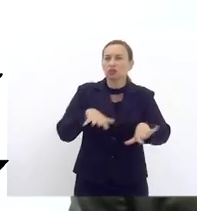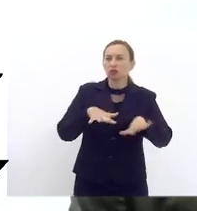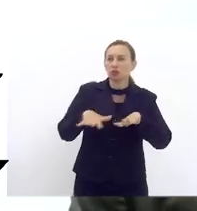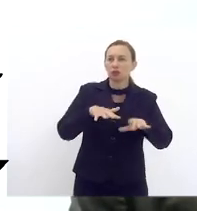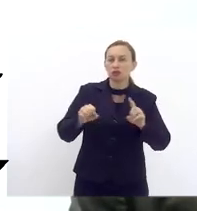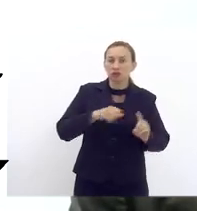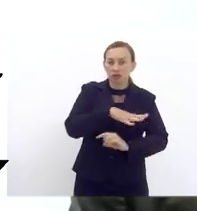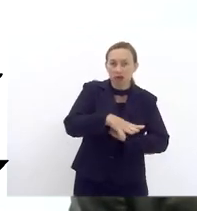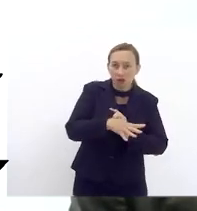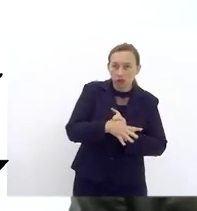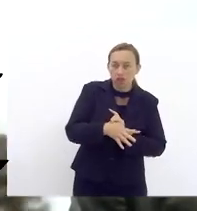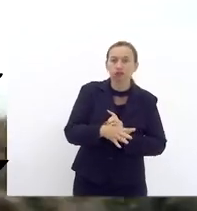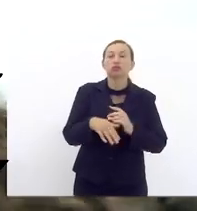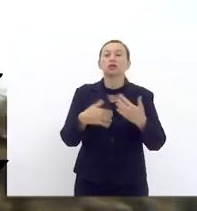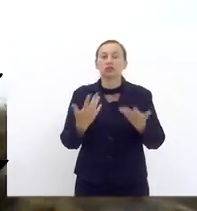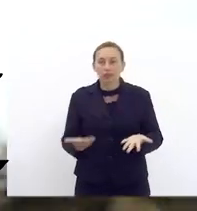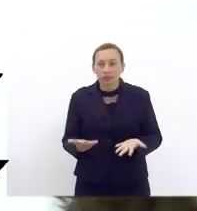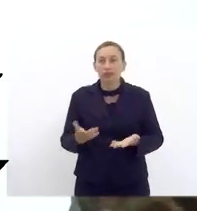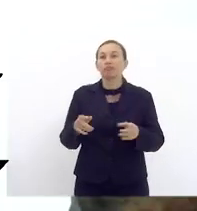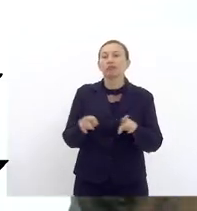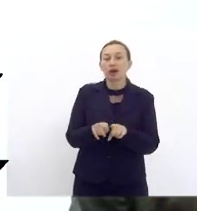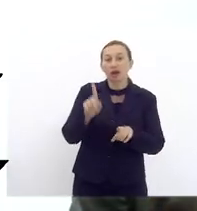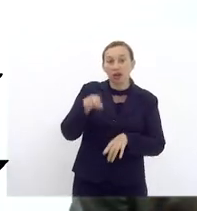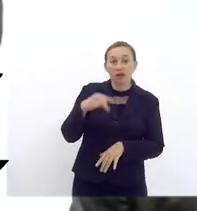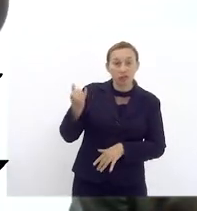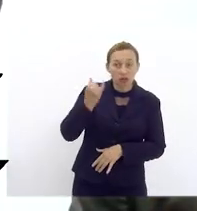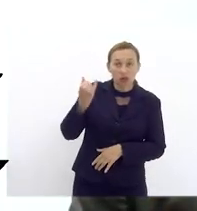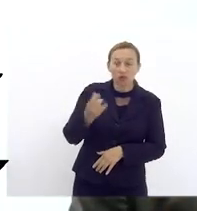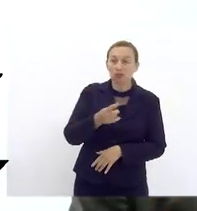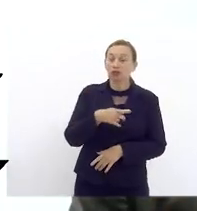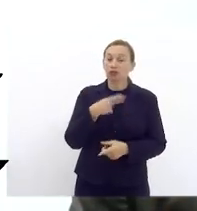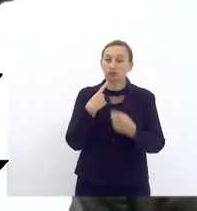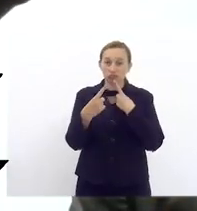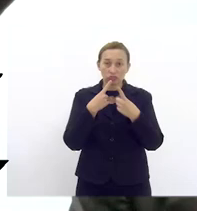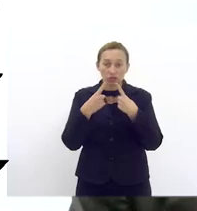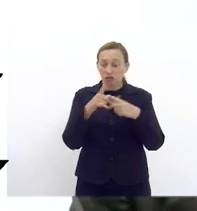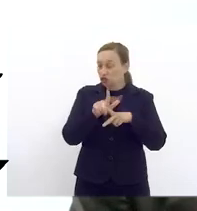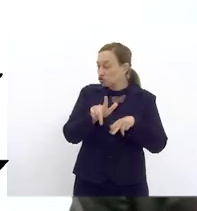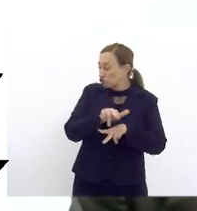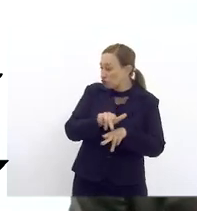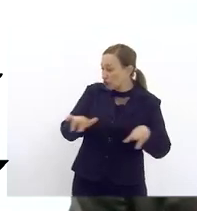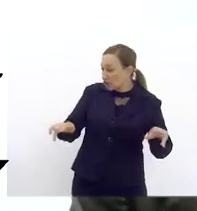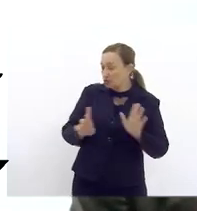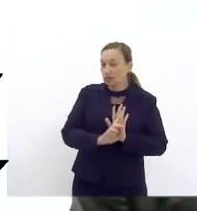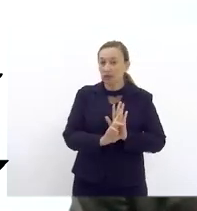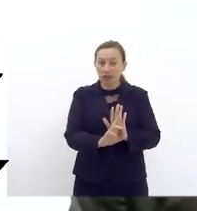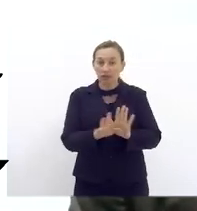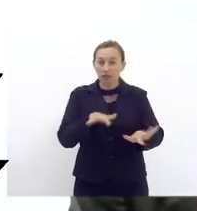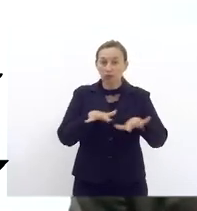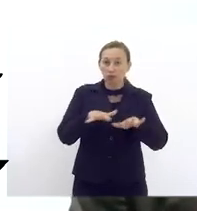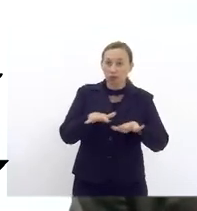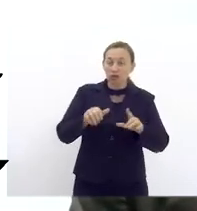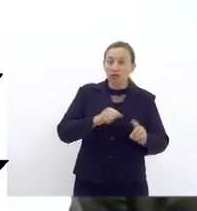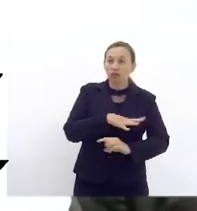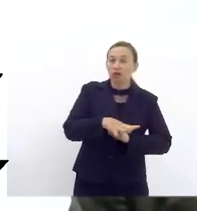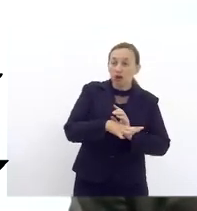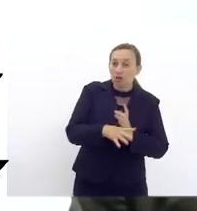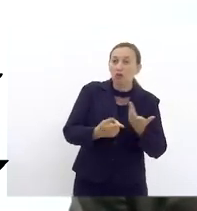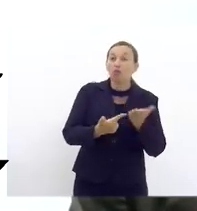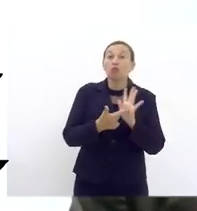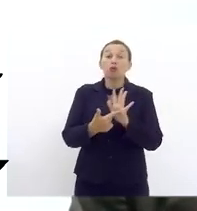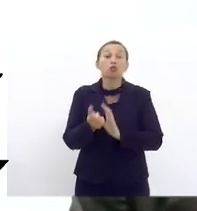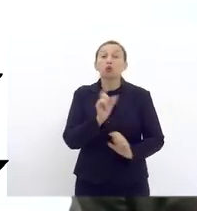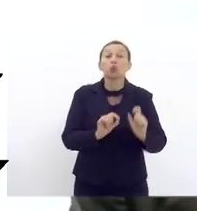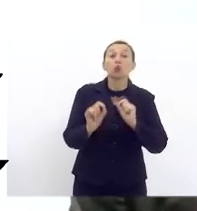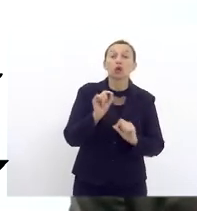sociais isso também é importantíssimo quando nós aqui dialogamos com diversos representantes movimentos sociais dispõe-se que